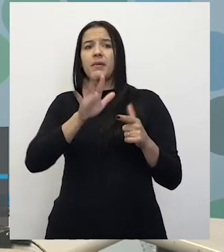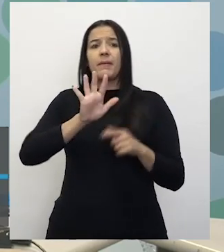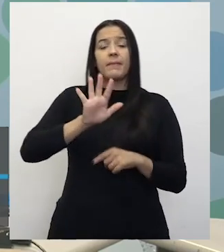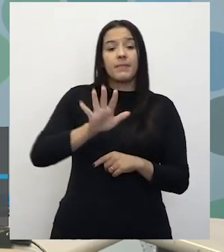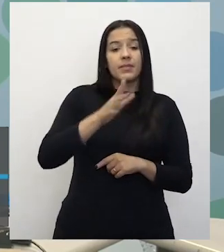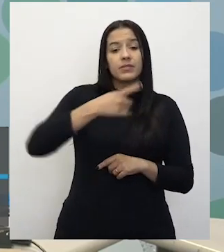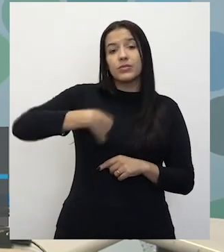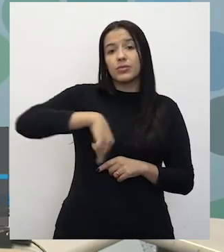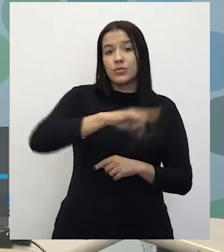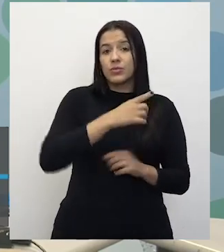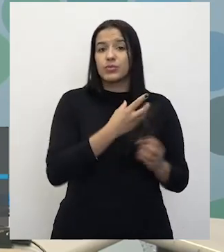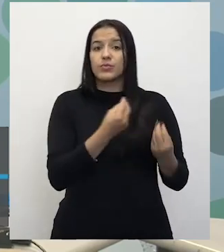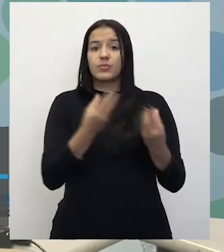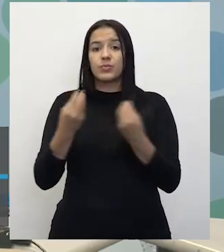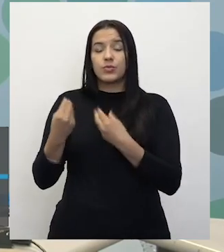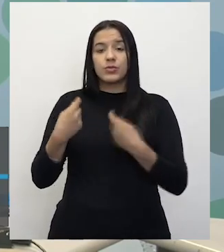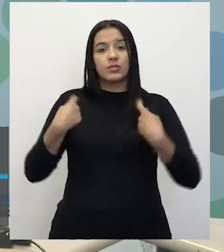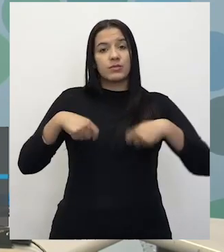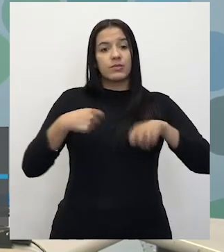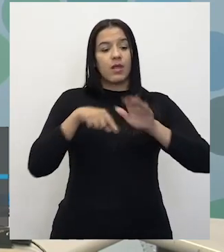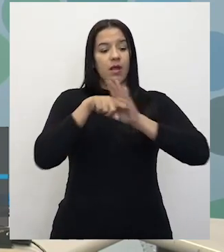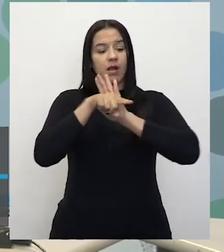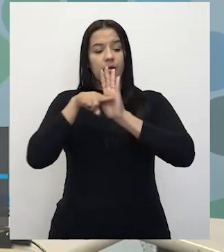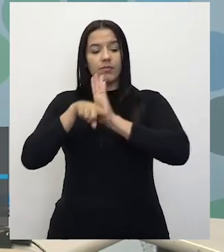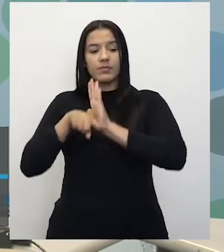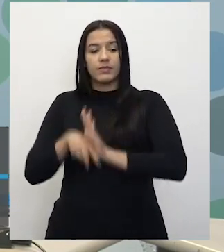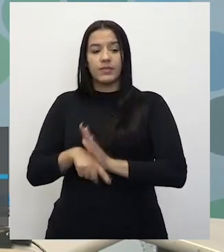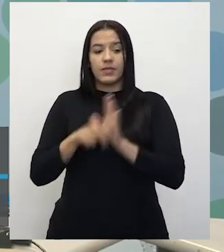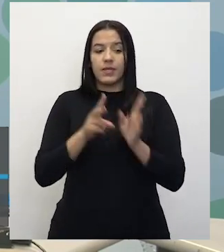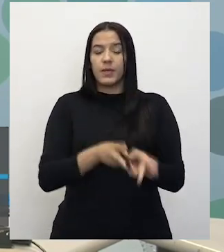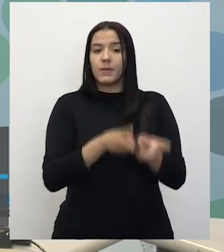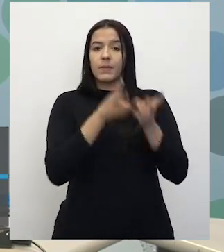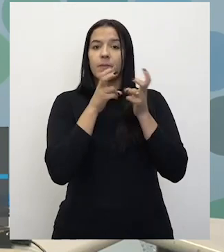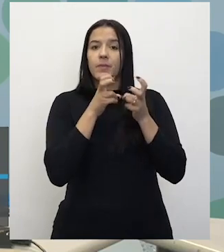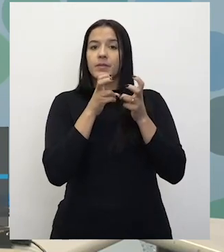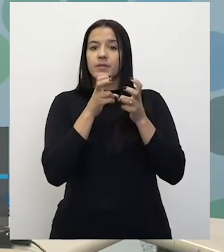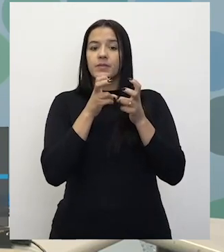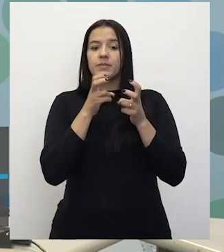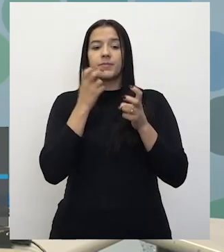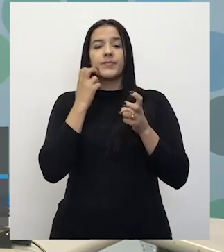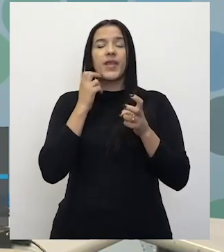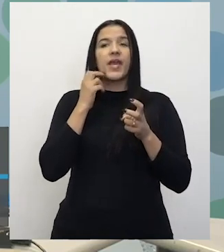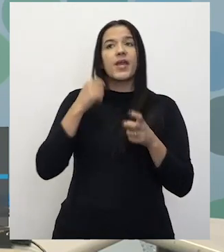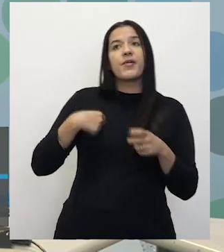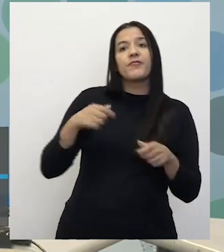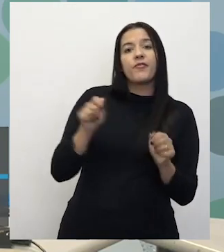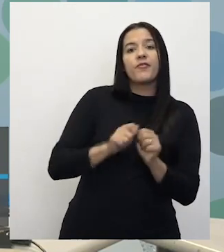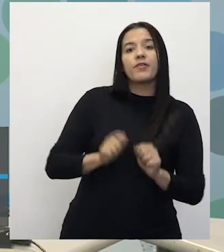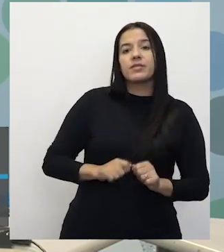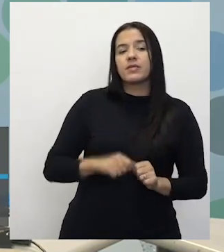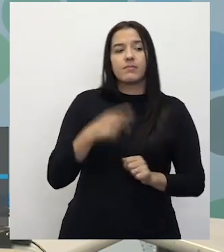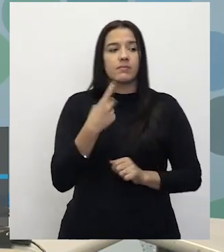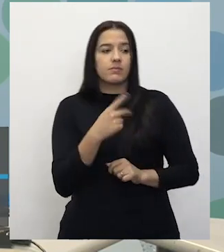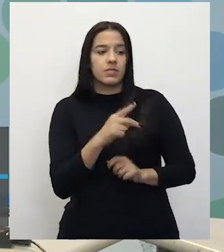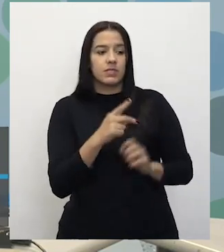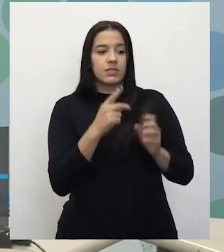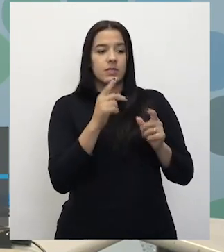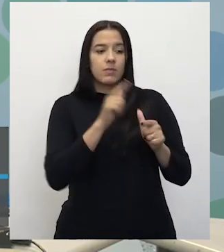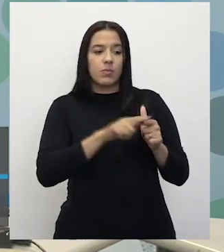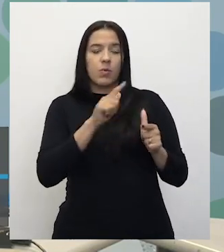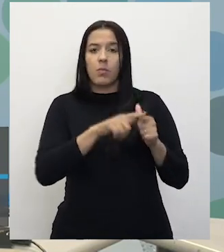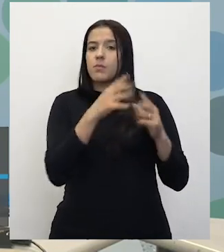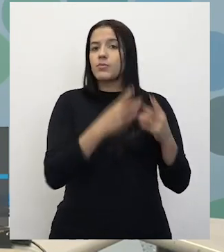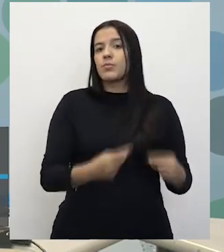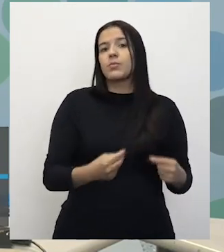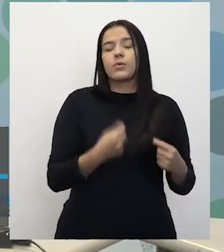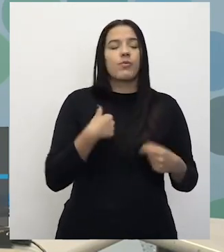muitos recursos para observar esses problemas e até perceber o que eu vou fazer para resolver esse problema. Às vezes, esses indicadores